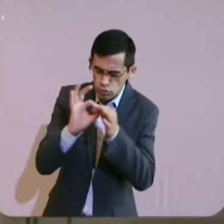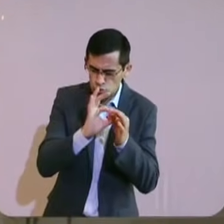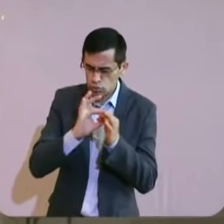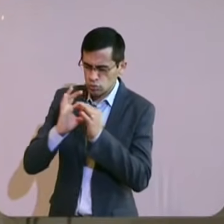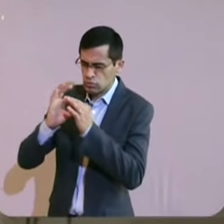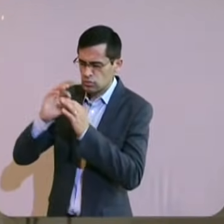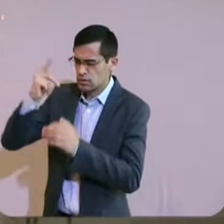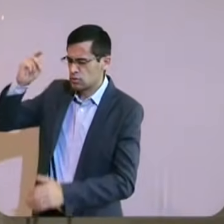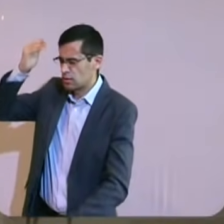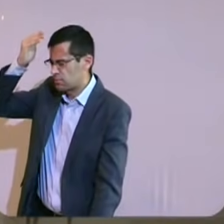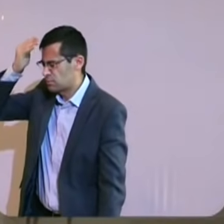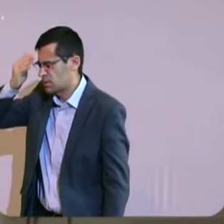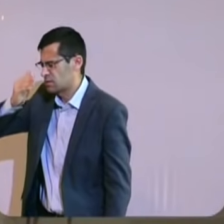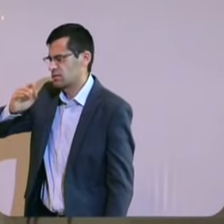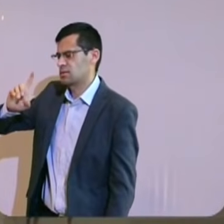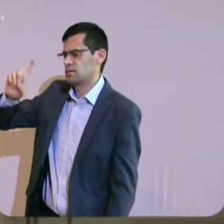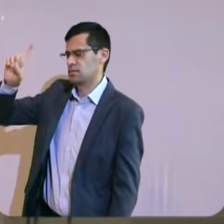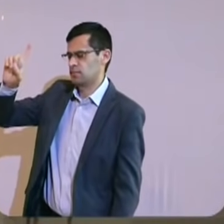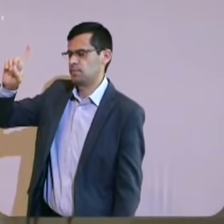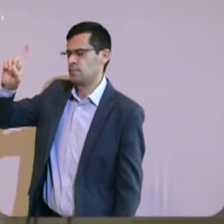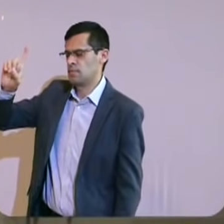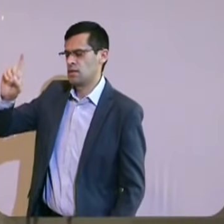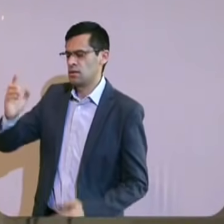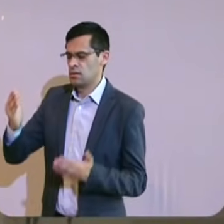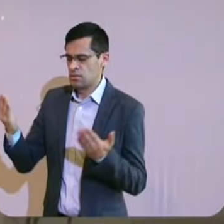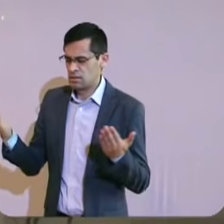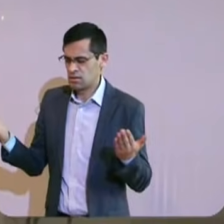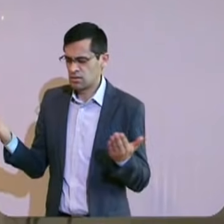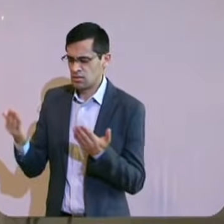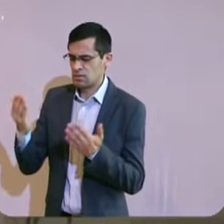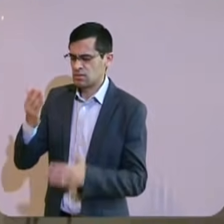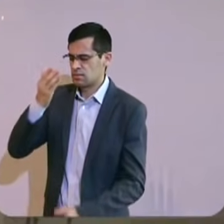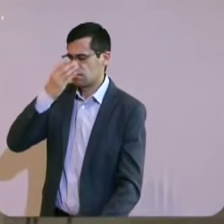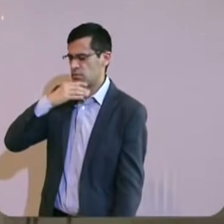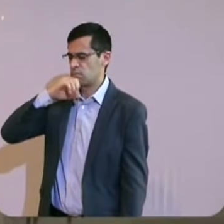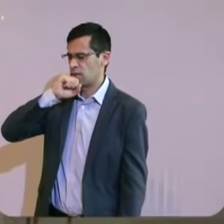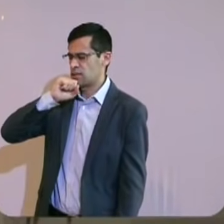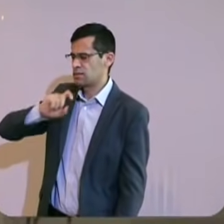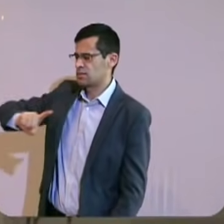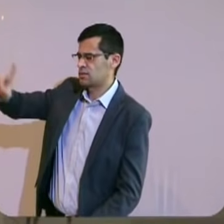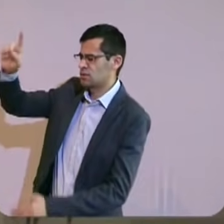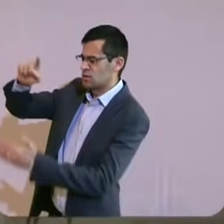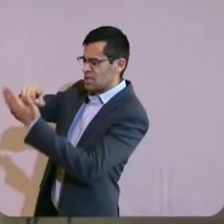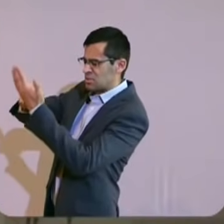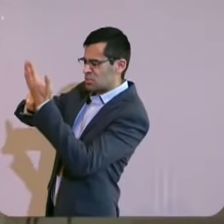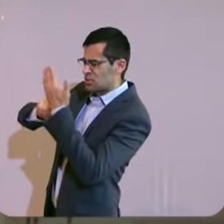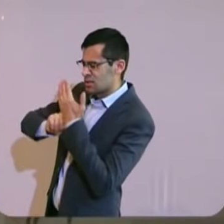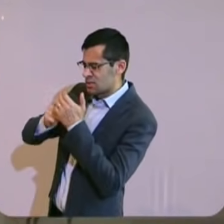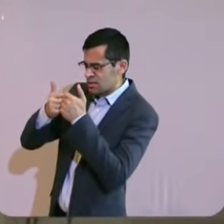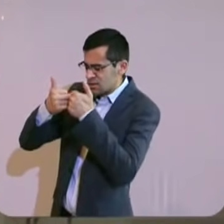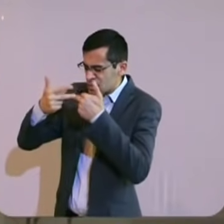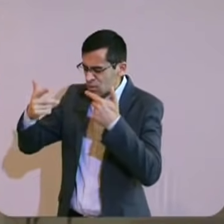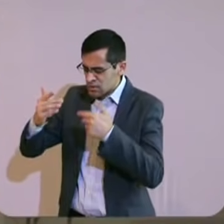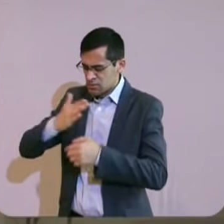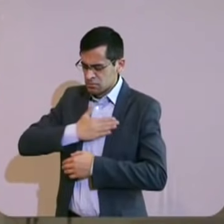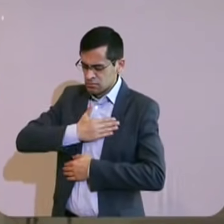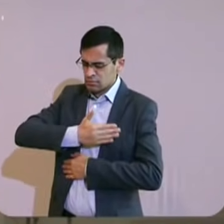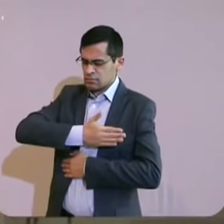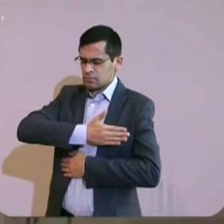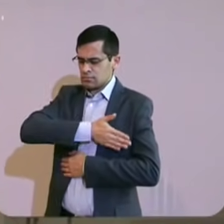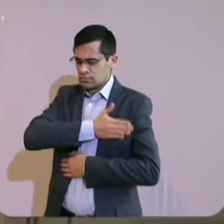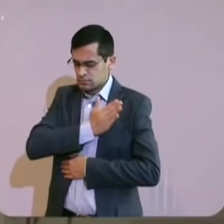tua presença. E agora, Pai, tu mostraste algumas coisas ao meu coração.